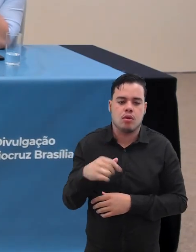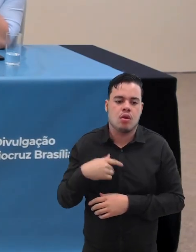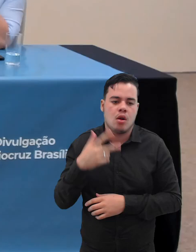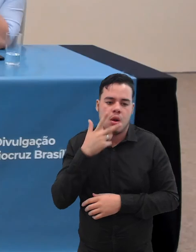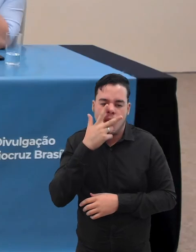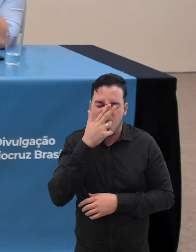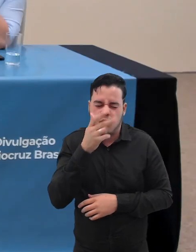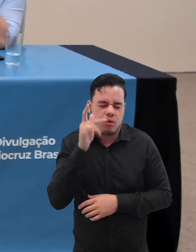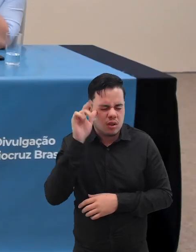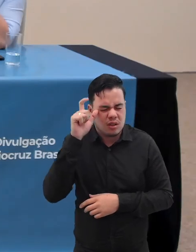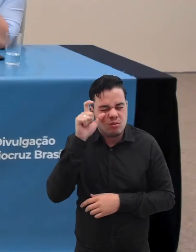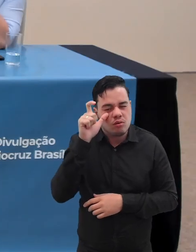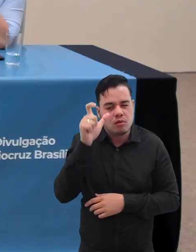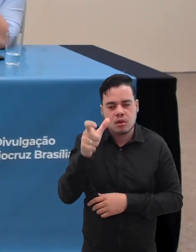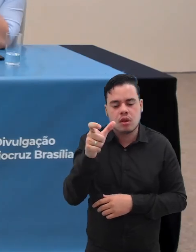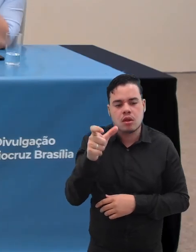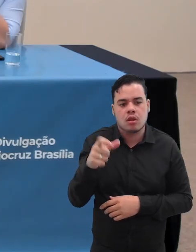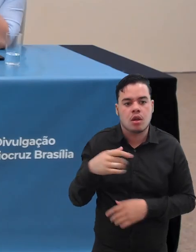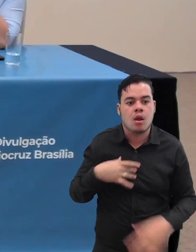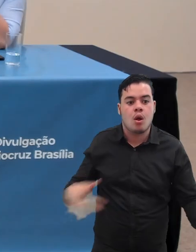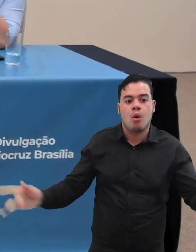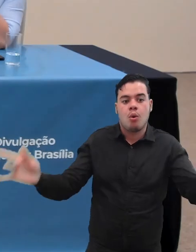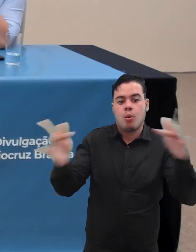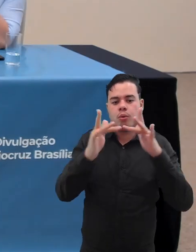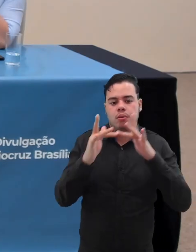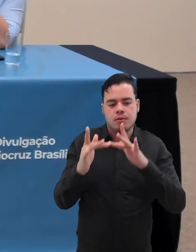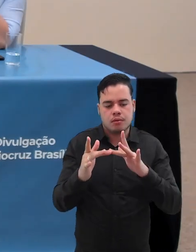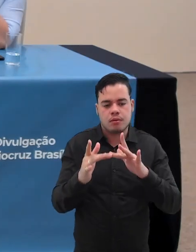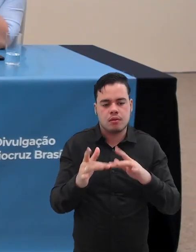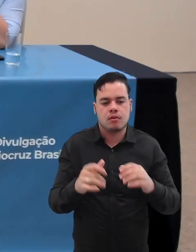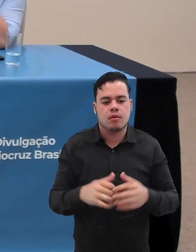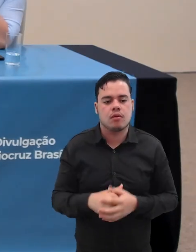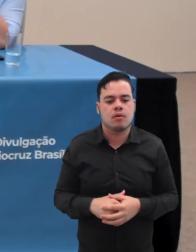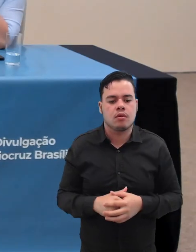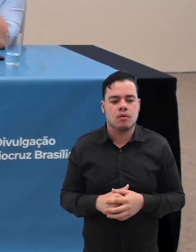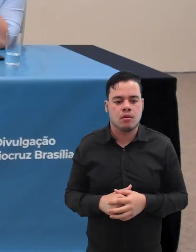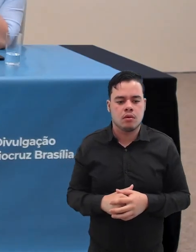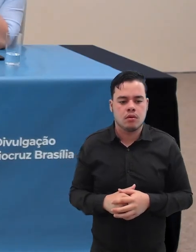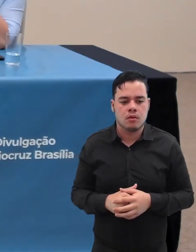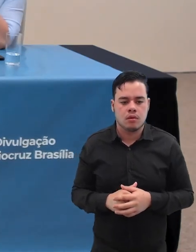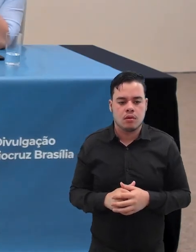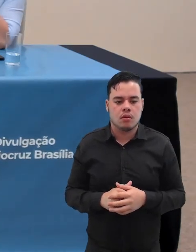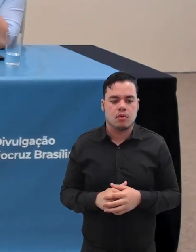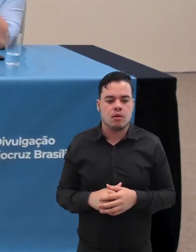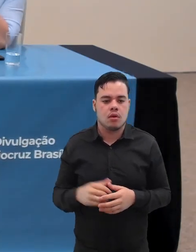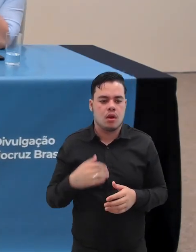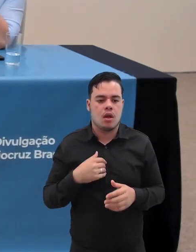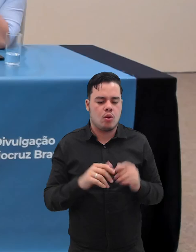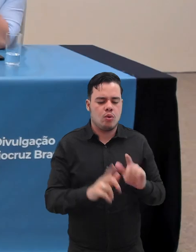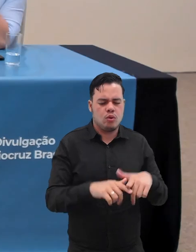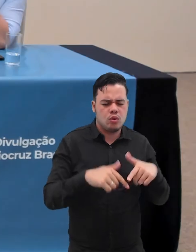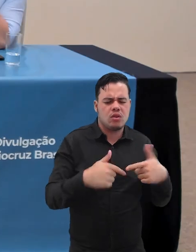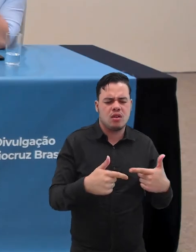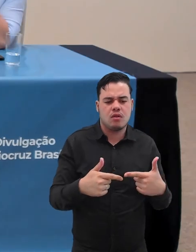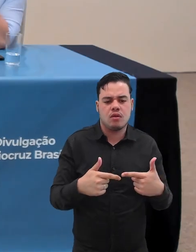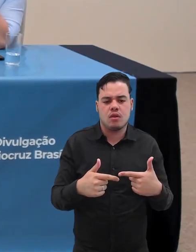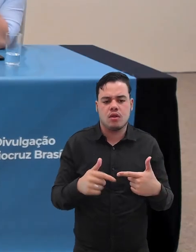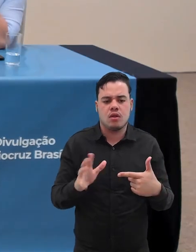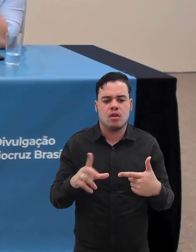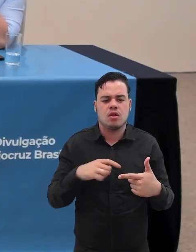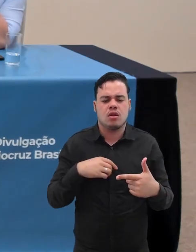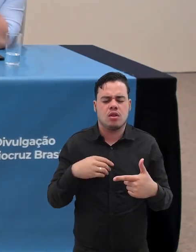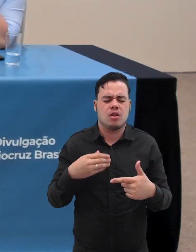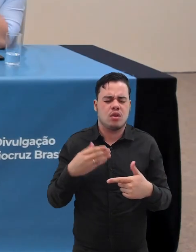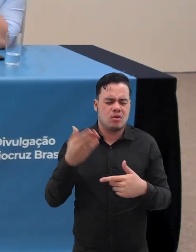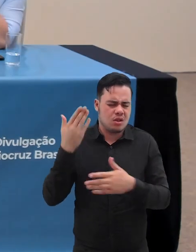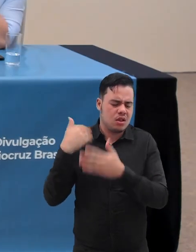muito interessante a gente conectar mais, né, e eu estou defendendo isso já tem um